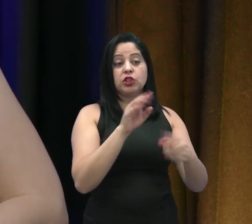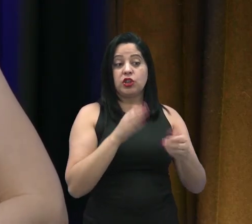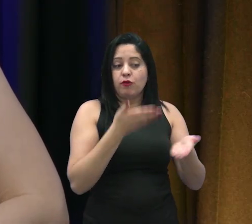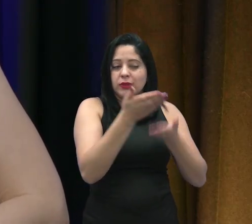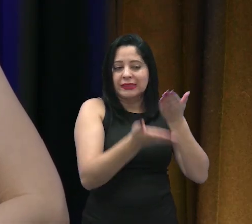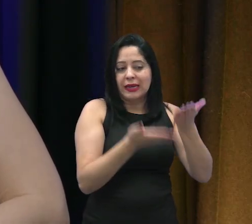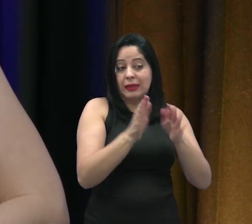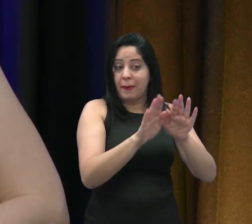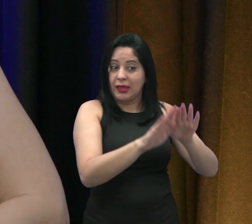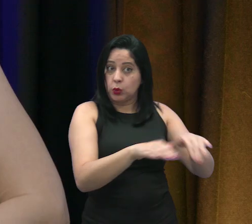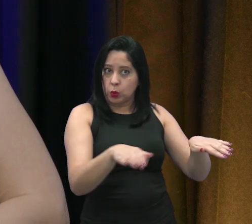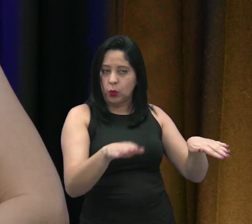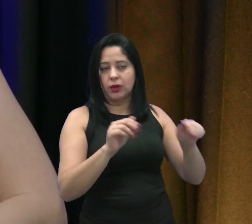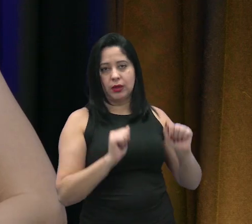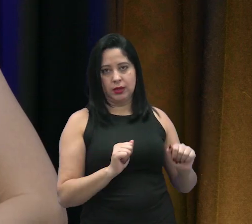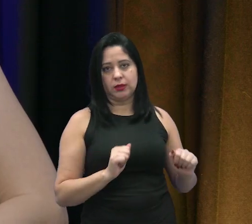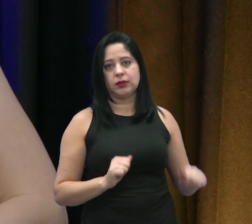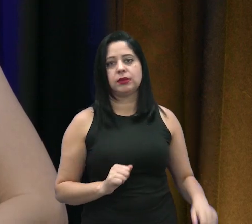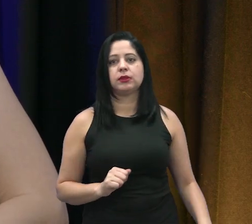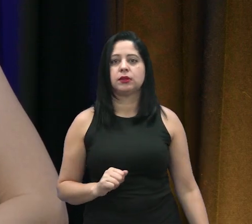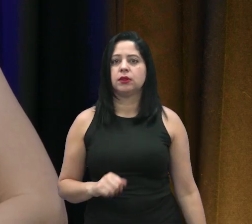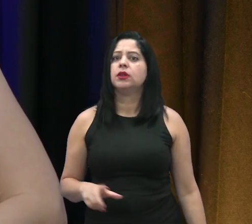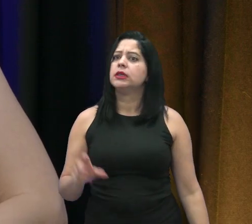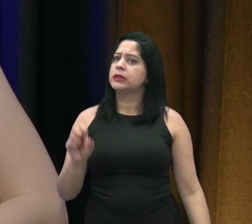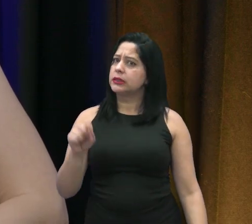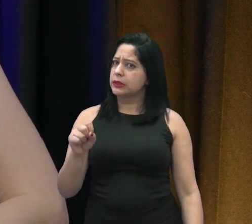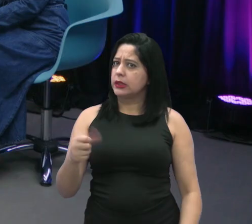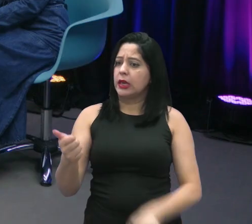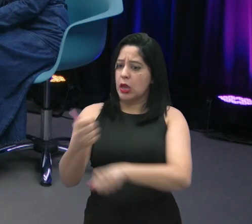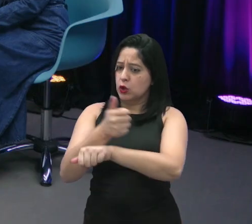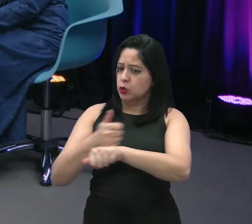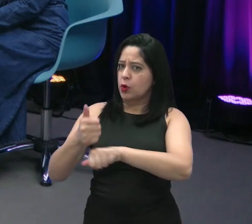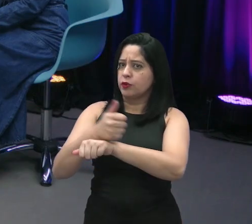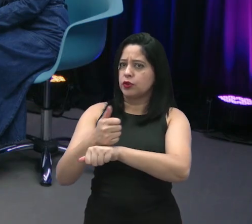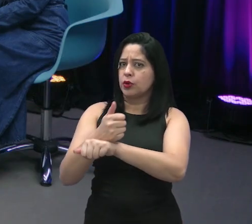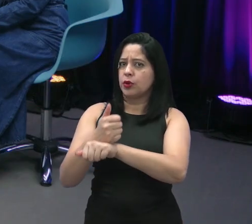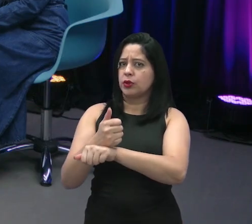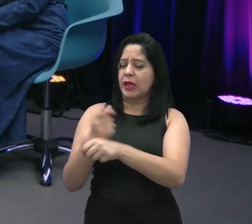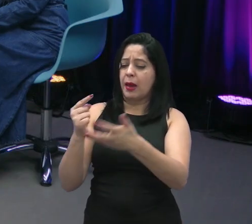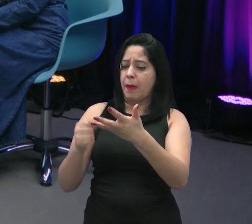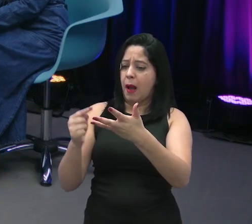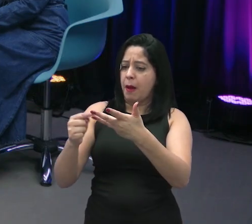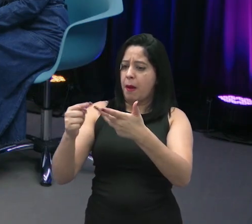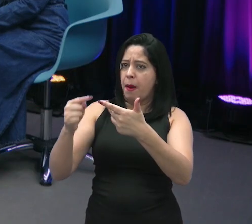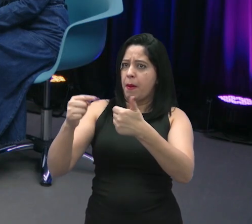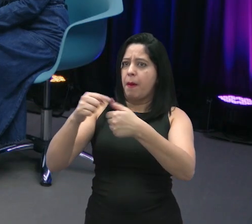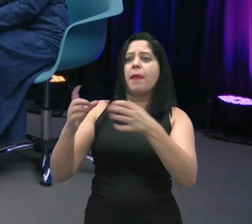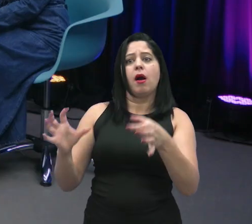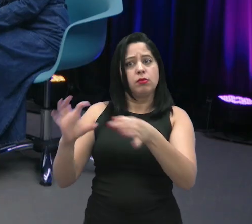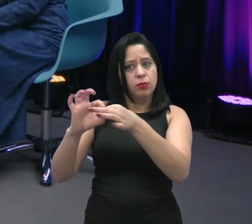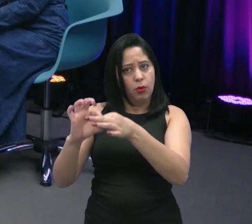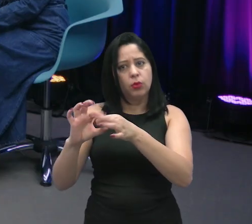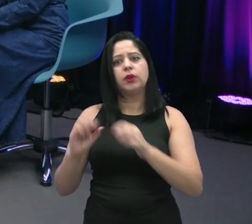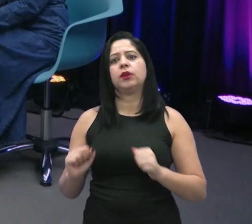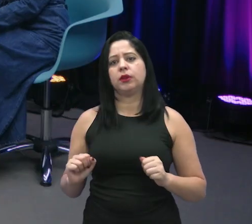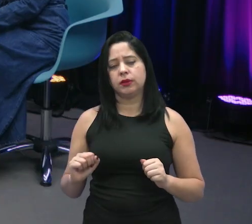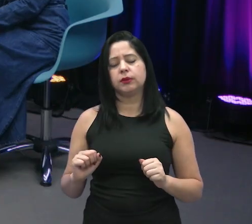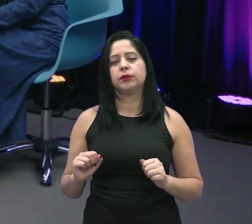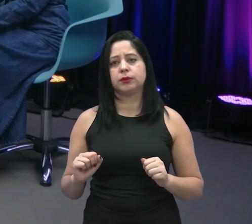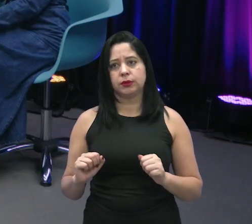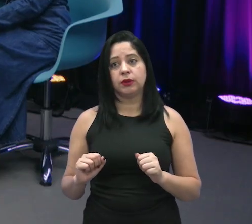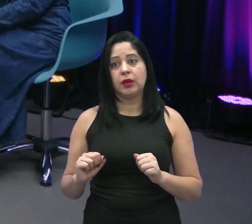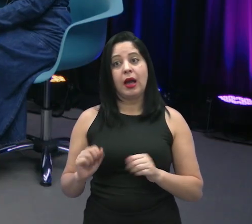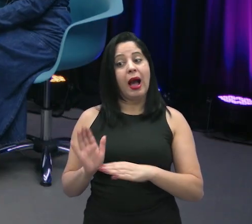direção, a gente consegue ter um ganho muito mais significativo. Vários, né? Multidisciplinar, para que a gente Exato. possa trabalhar em equipe, né? Para